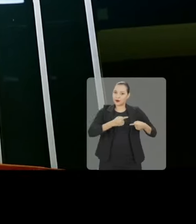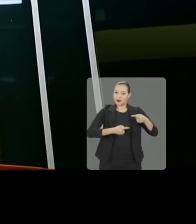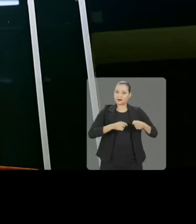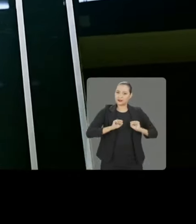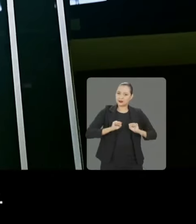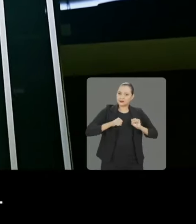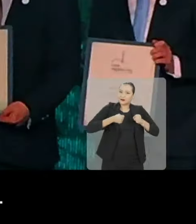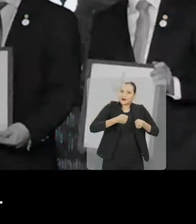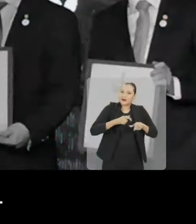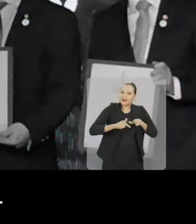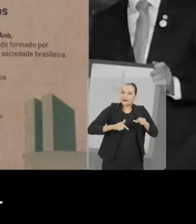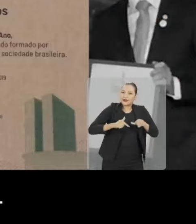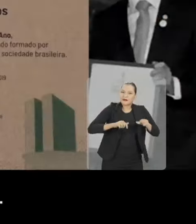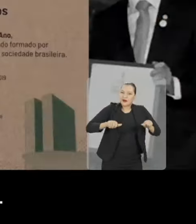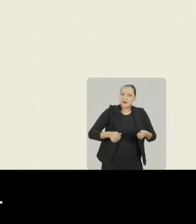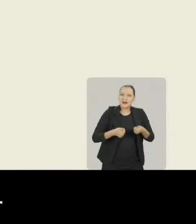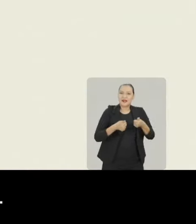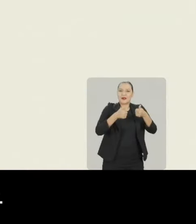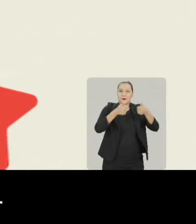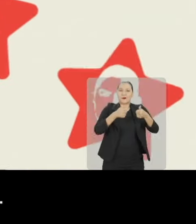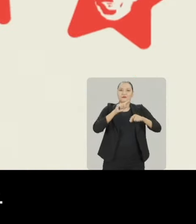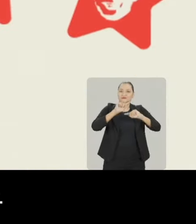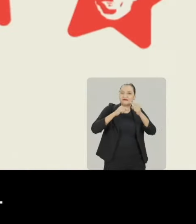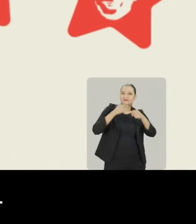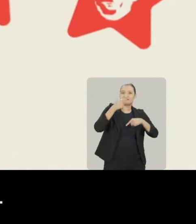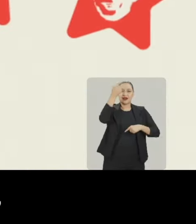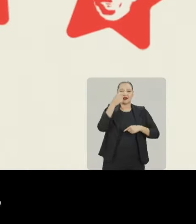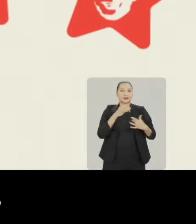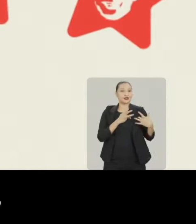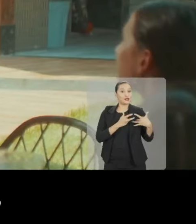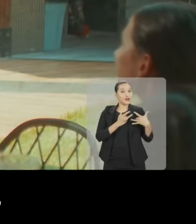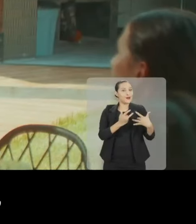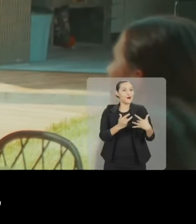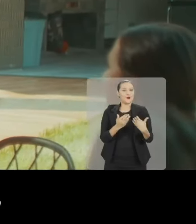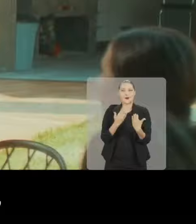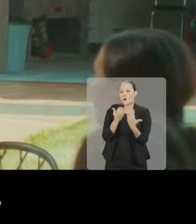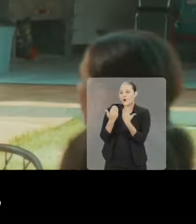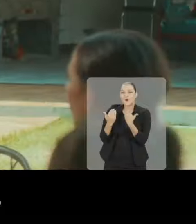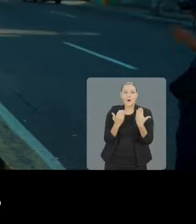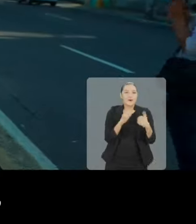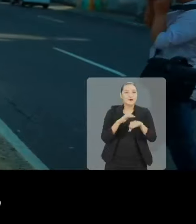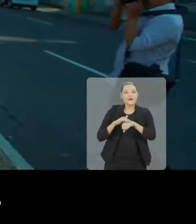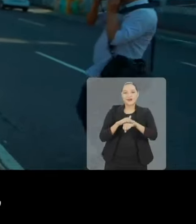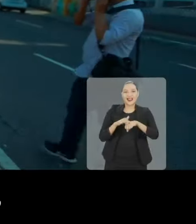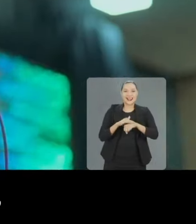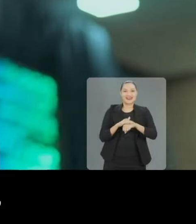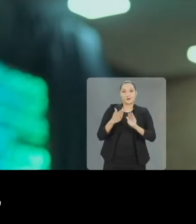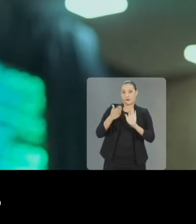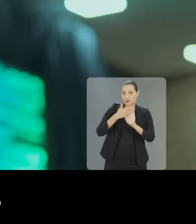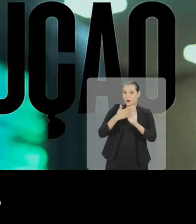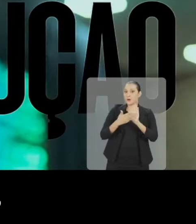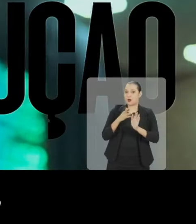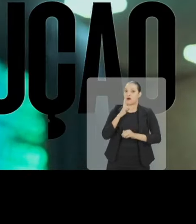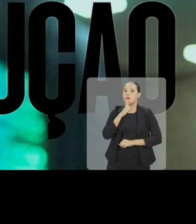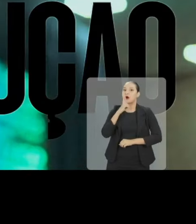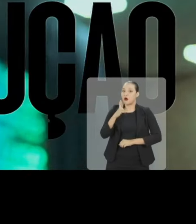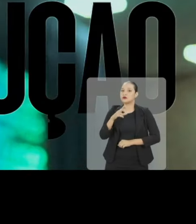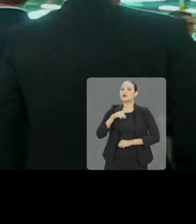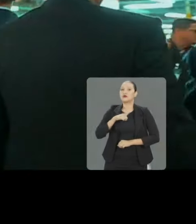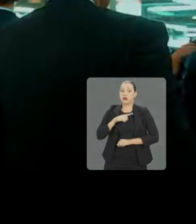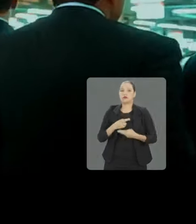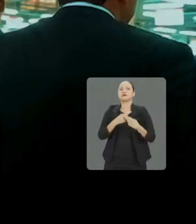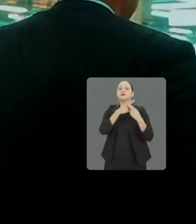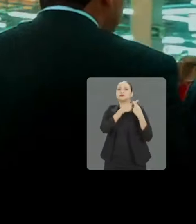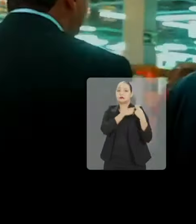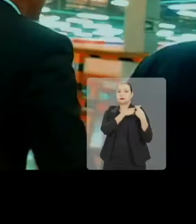na política. Se esforça pra fazer o melhor e se superar. Generoso, conversa, encontra uma solução,